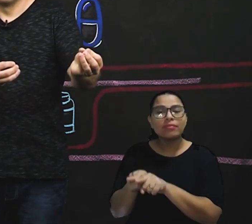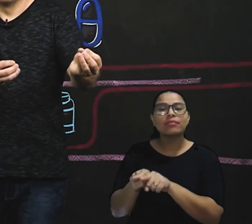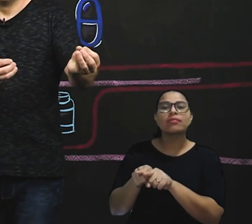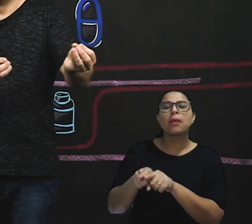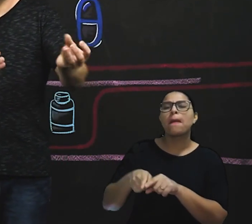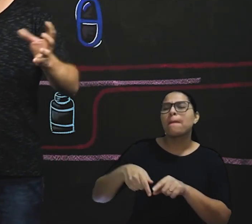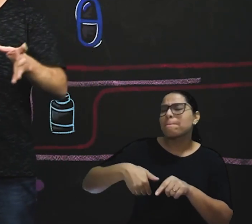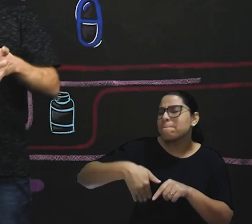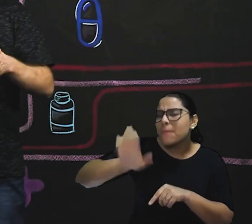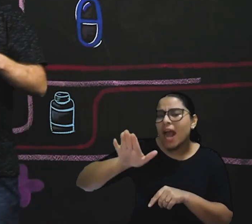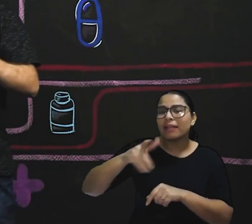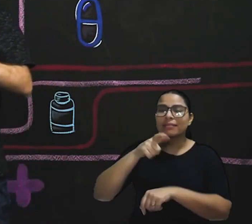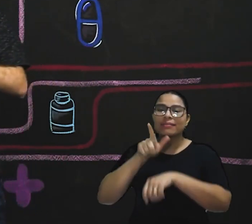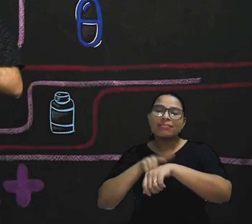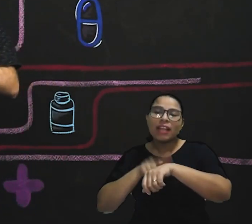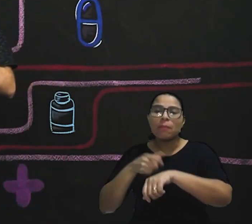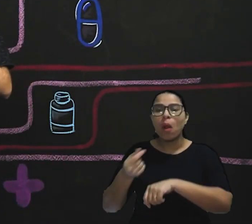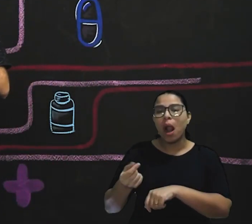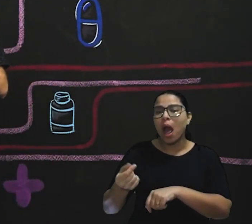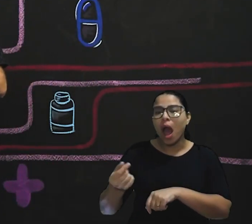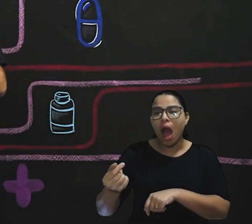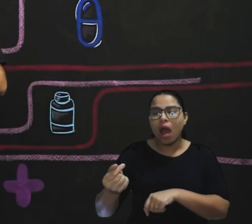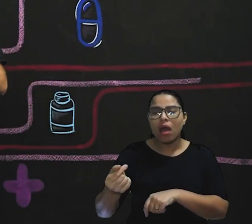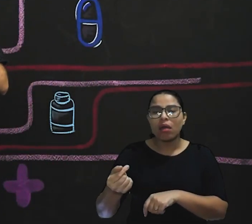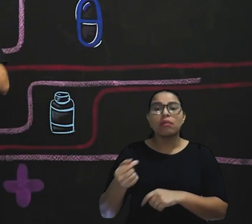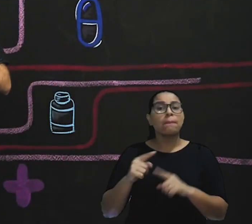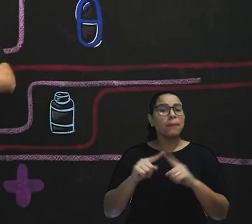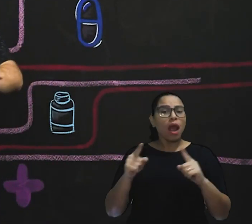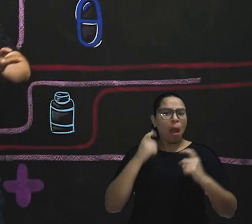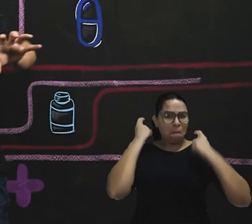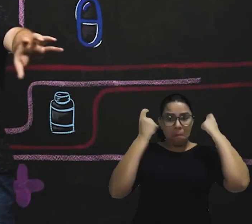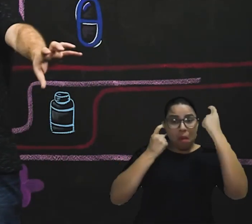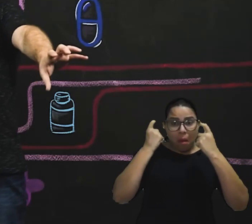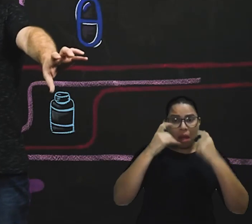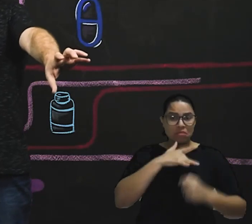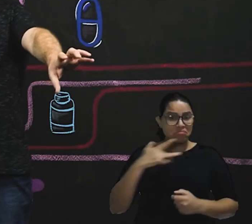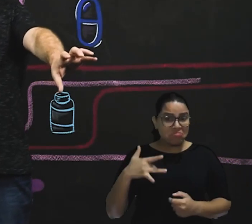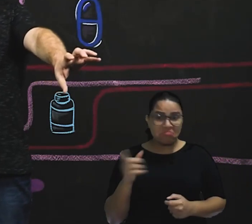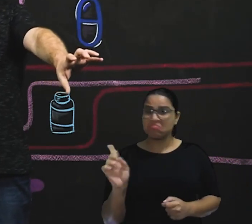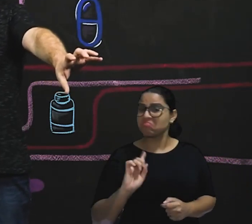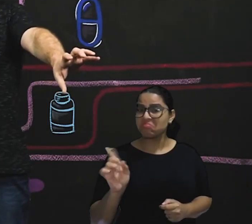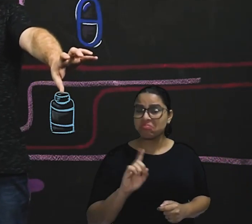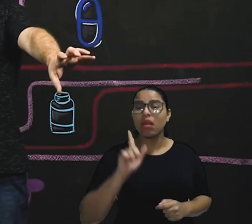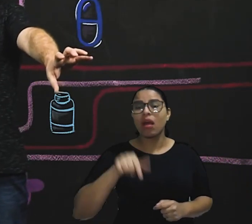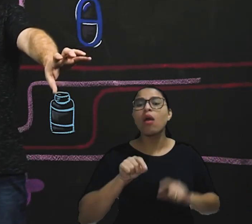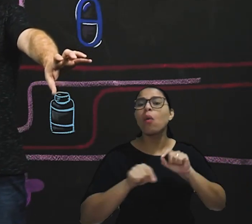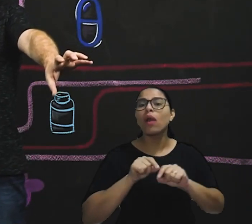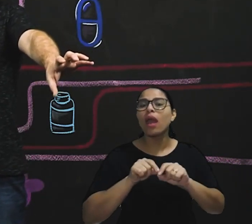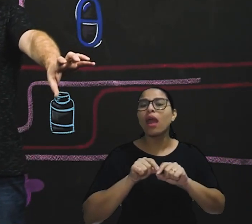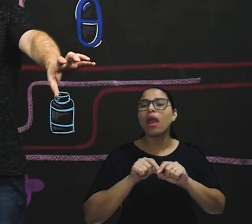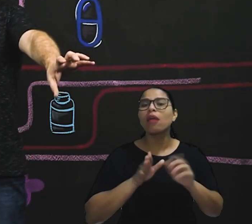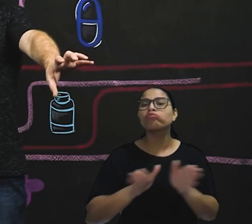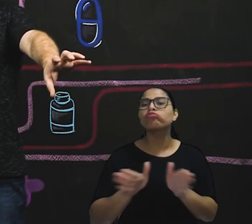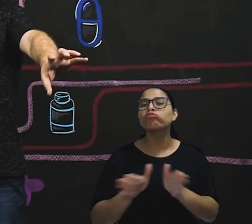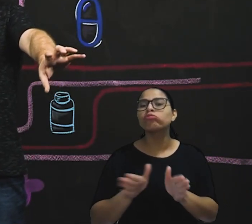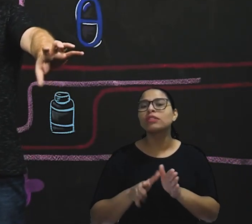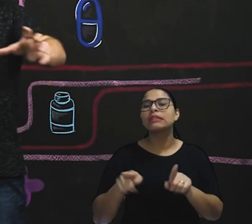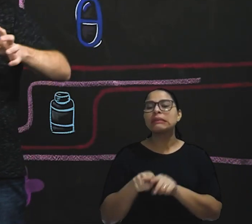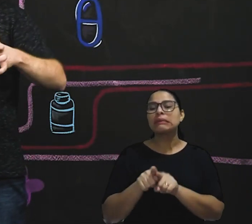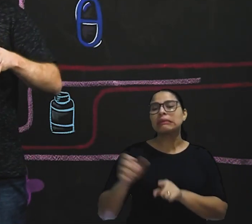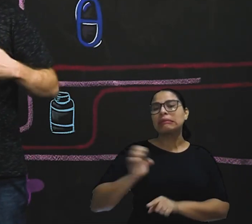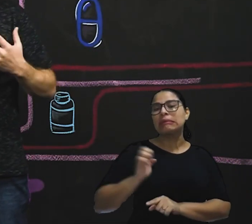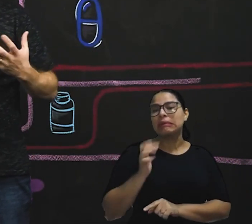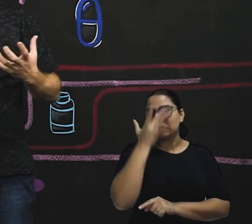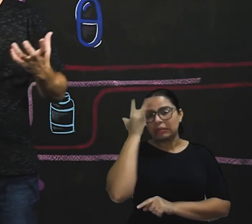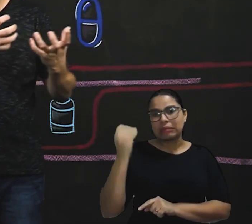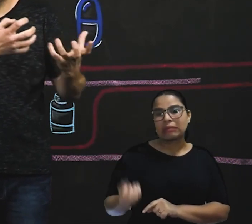maior. Não está preocupado com a saúde, com a qualidade daquele produto, mas sim com a acessibilidade e com a riqueza das pessoas.